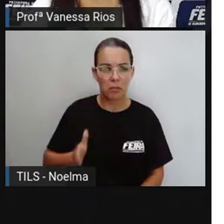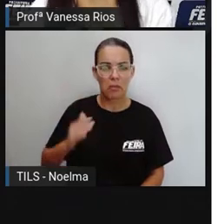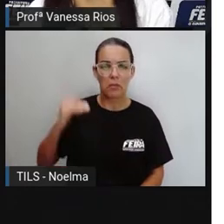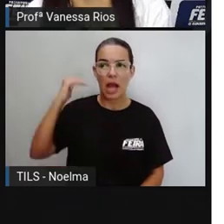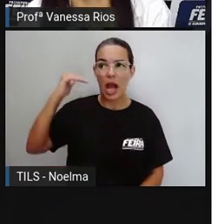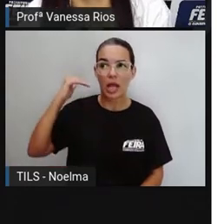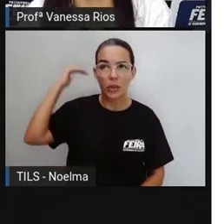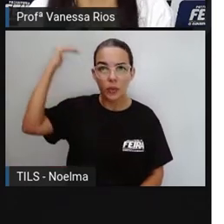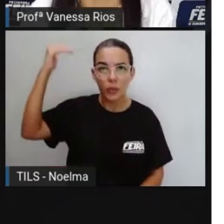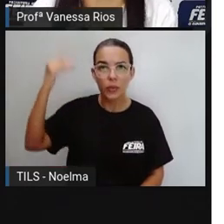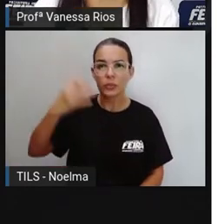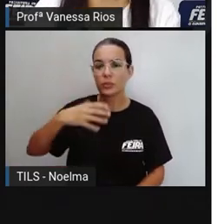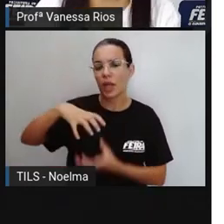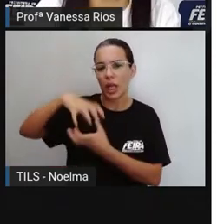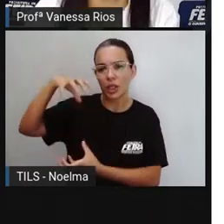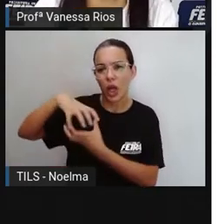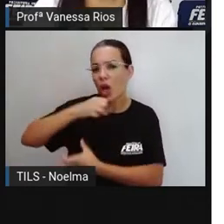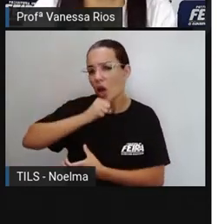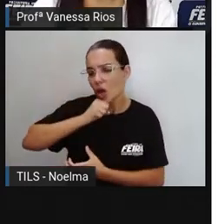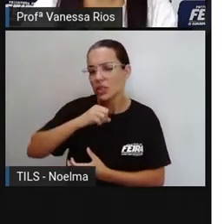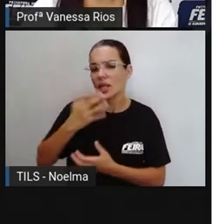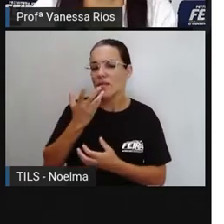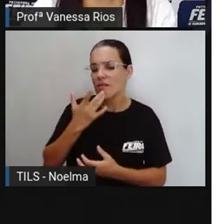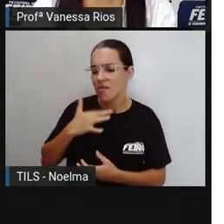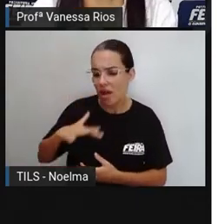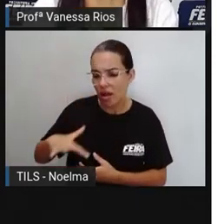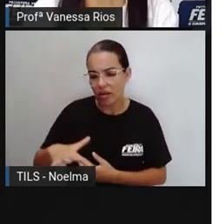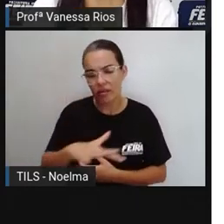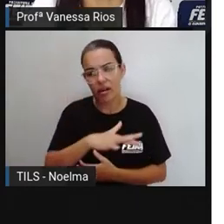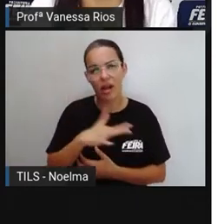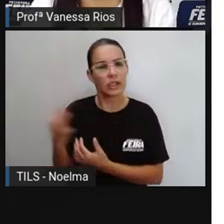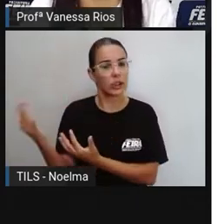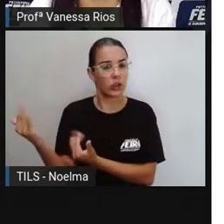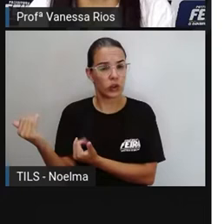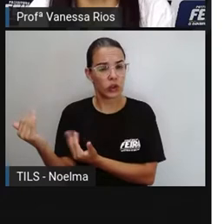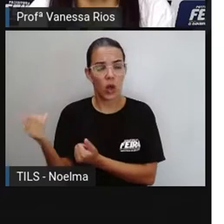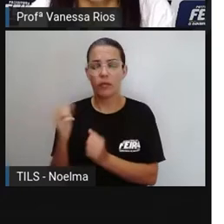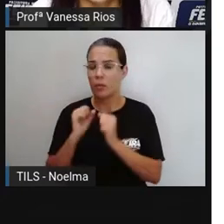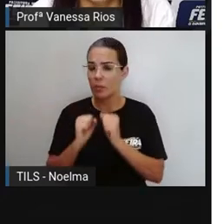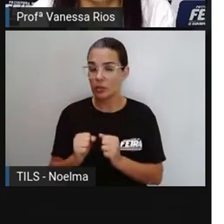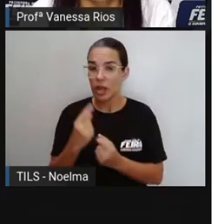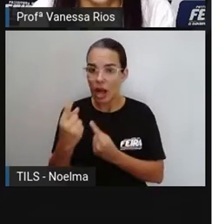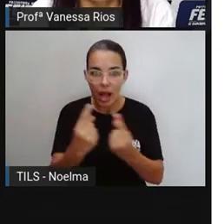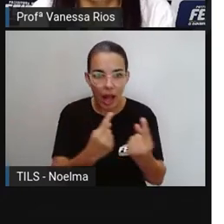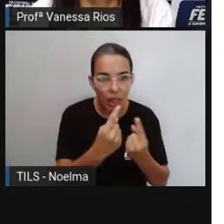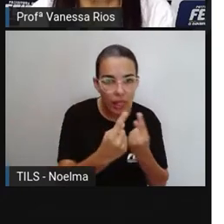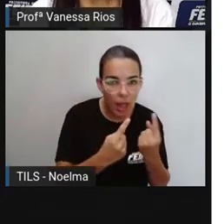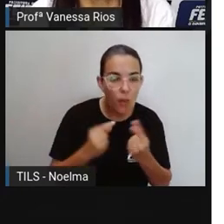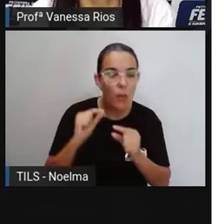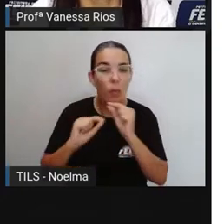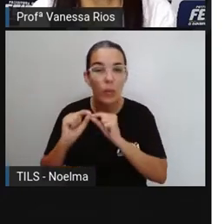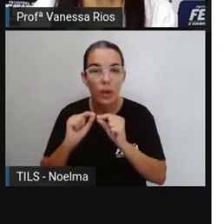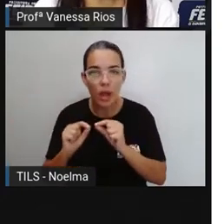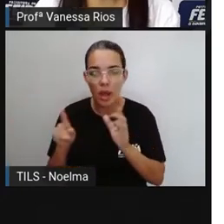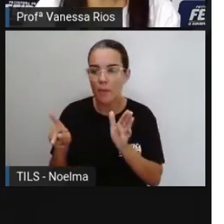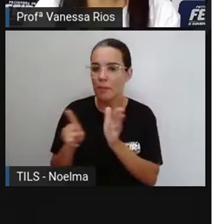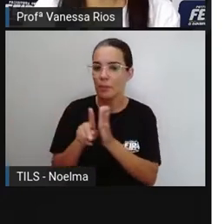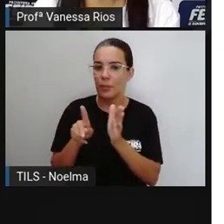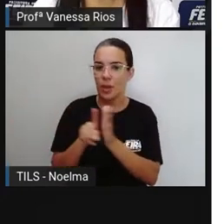mas também os idosos, as crianças. É certo que cada um, né, dentro das atividades